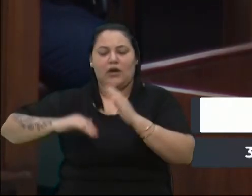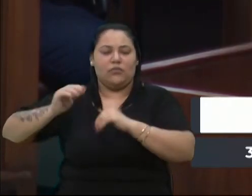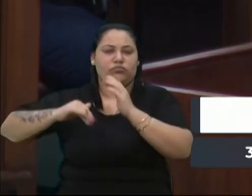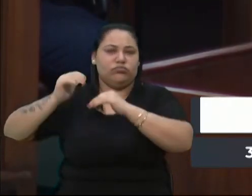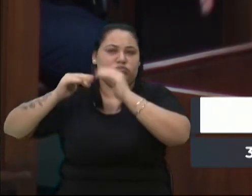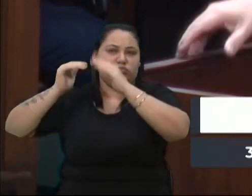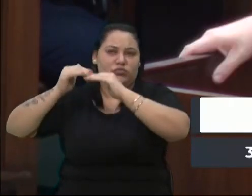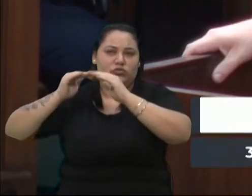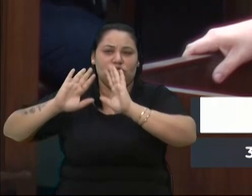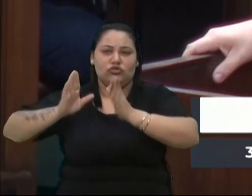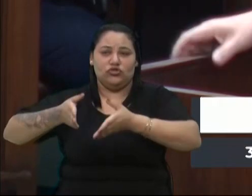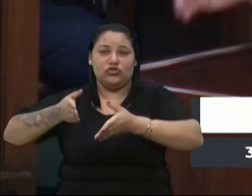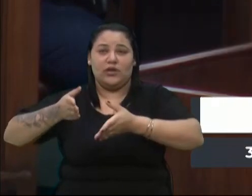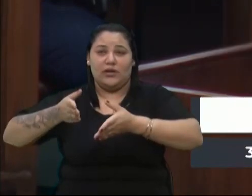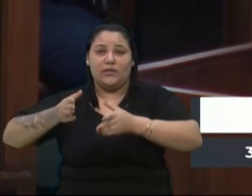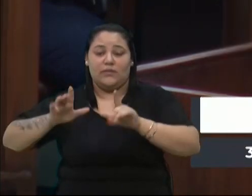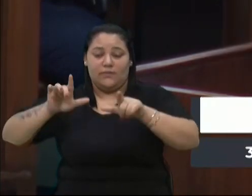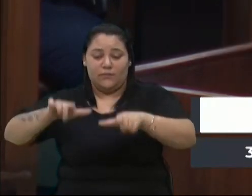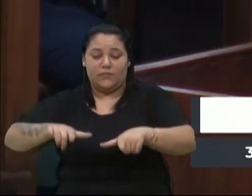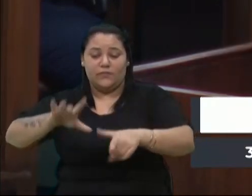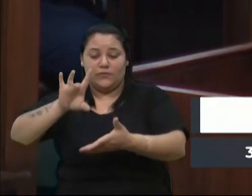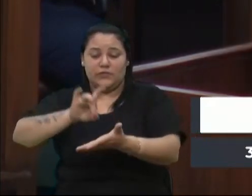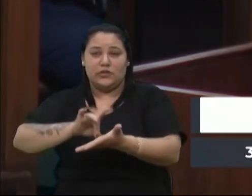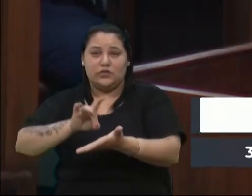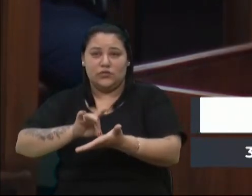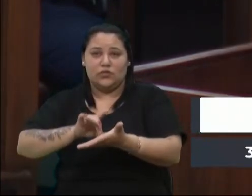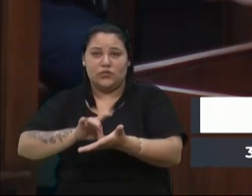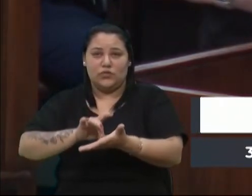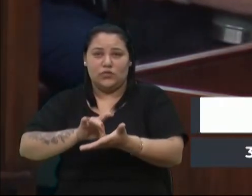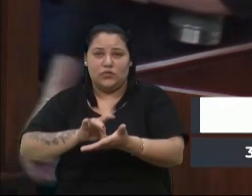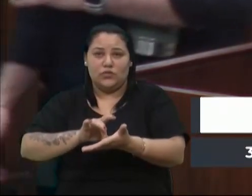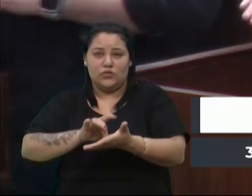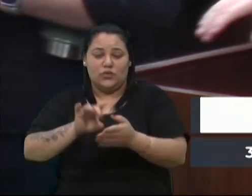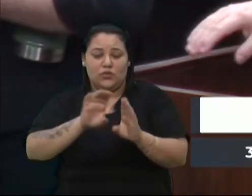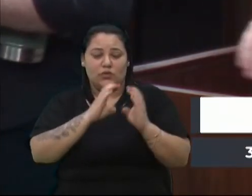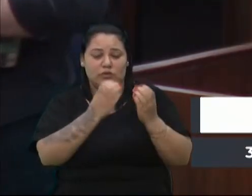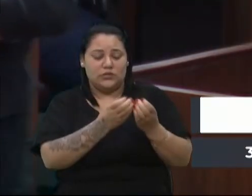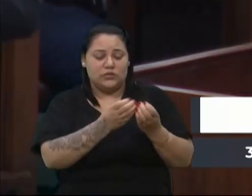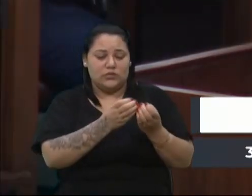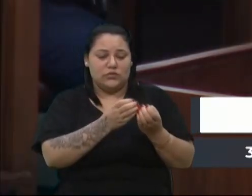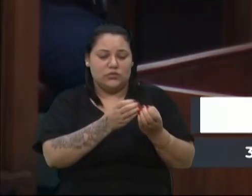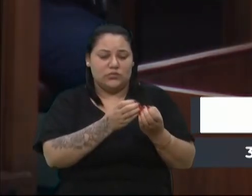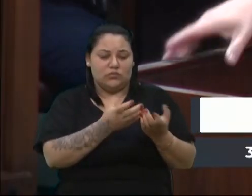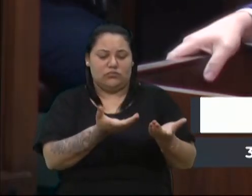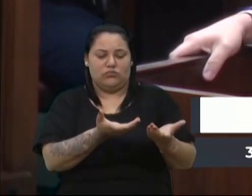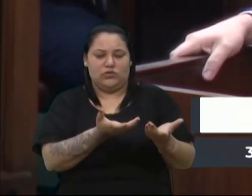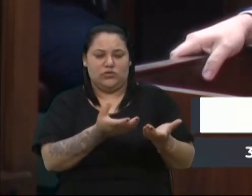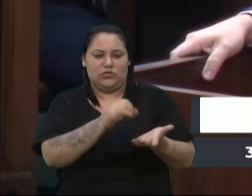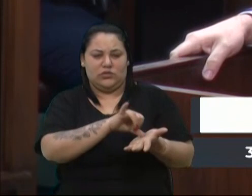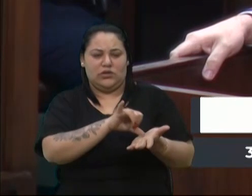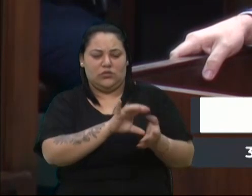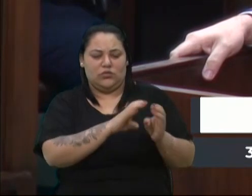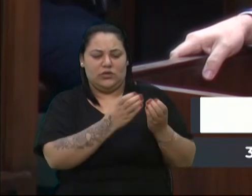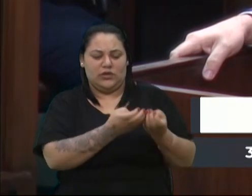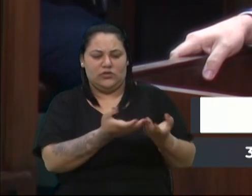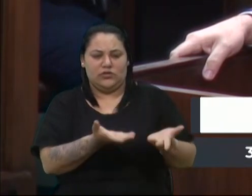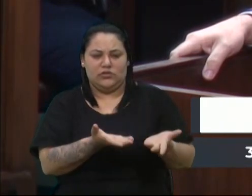destacado a área para ser um centro comunitário, e agora vem um governo e diz assim, não, nós queremos retomar, mas vai fazer o quê? Não vamos fazer nada.